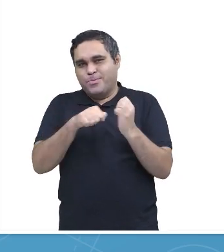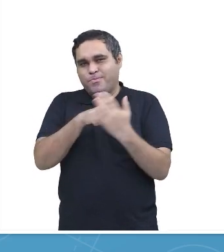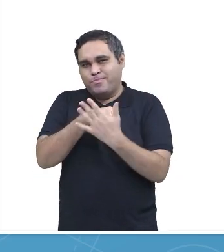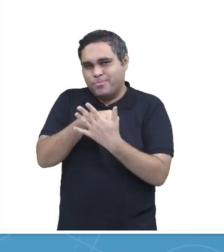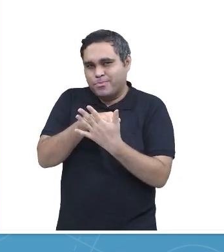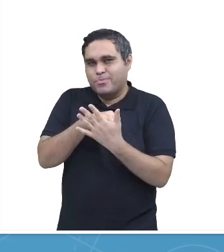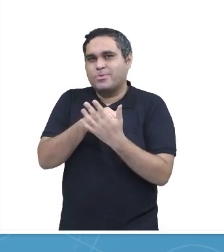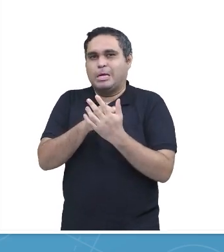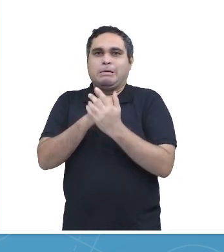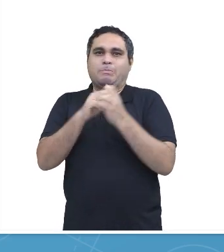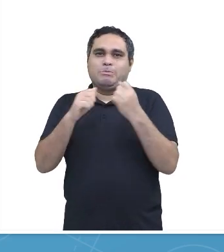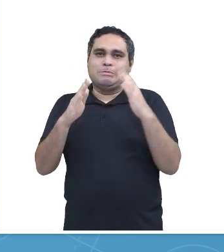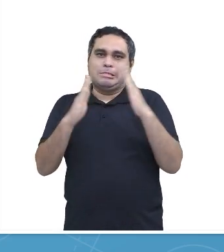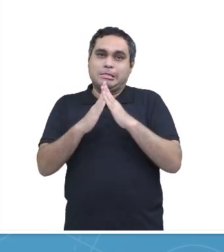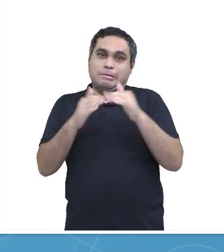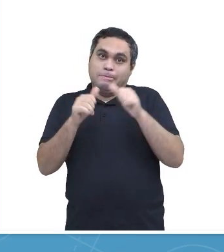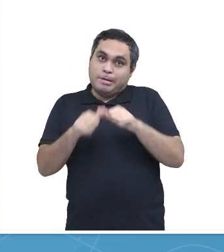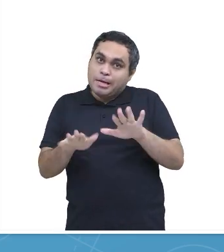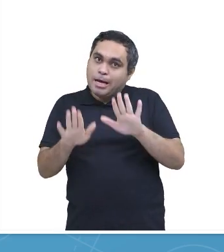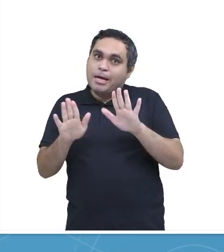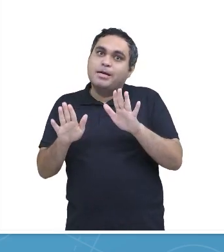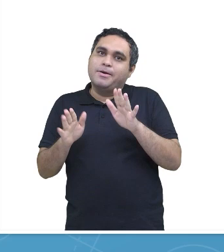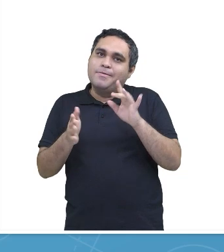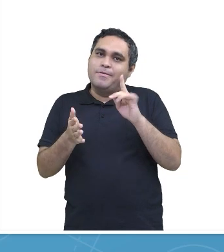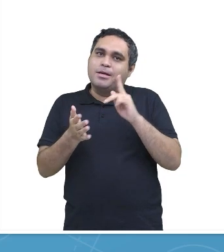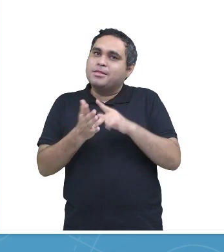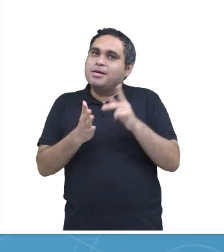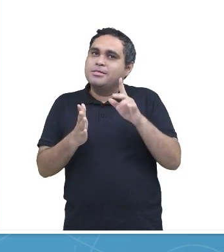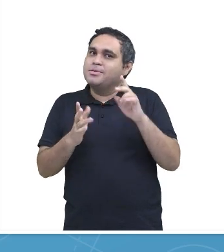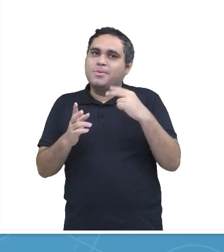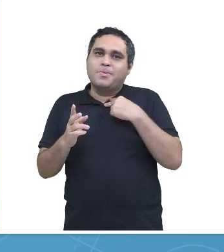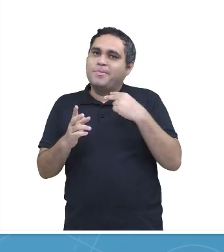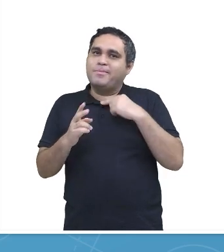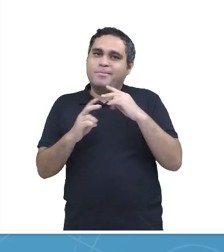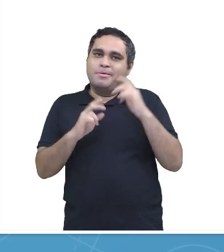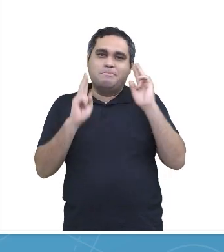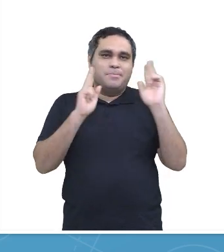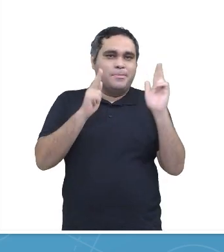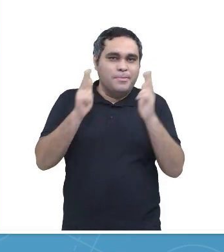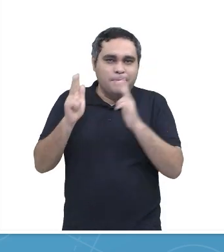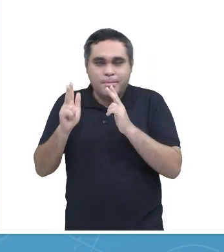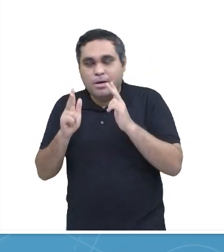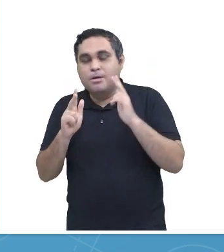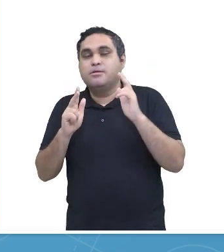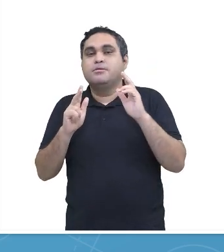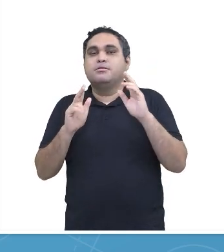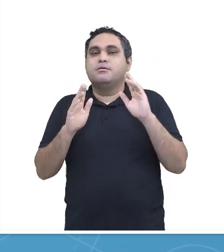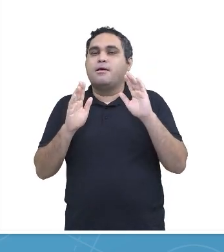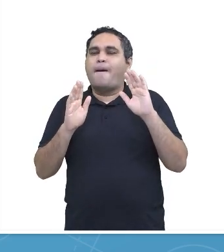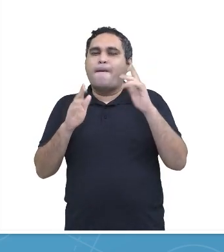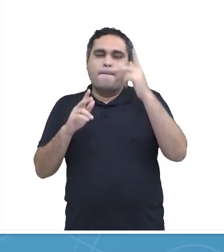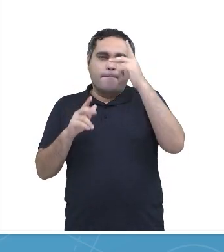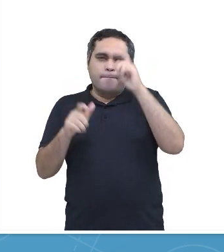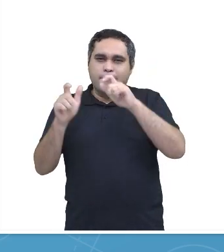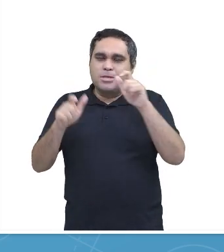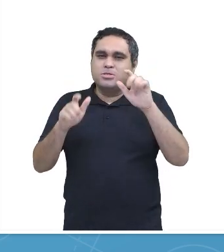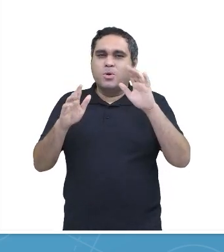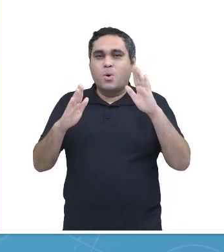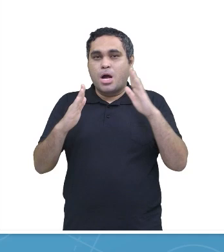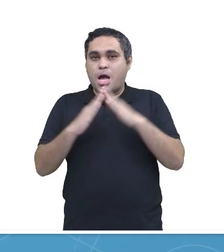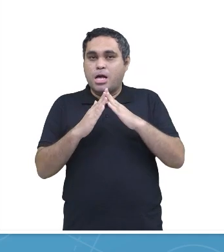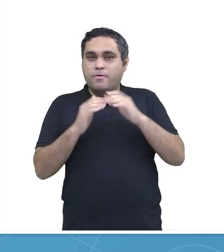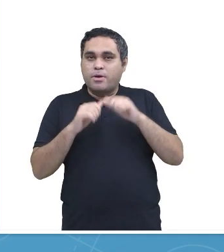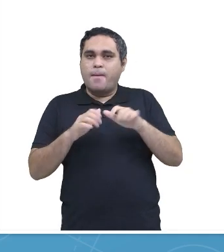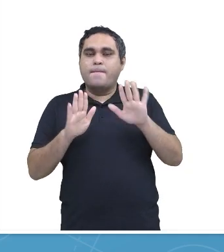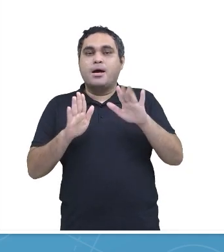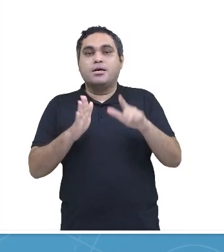de isolamento, né? Realmente não está podendo ser feito muito isso, né? Então as pessoas estão ficando mais em casa. Mas antes